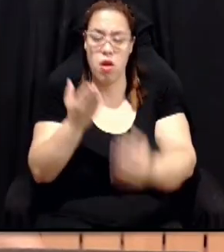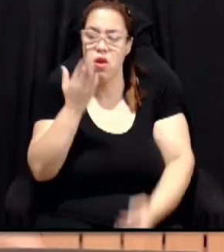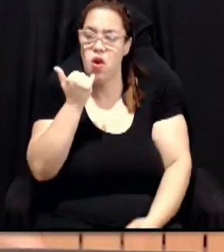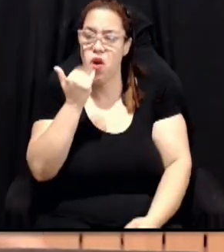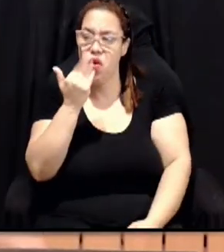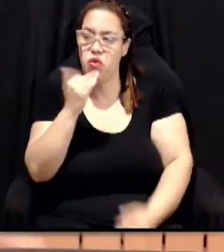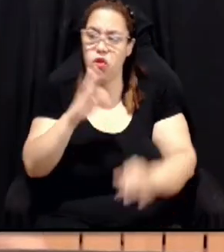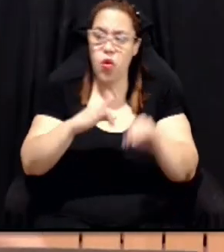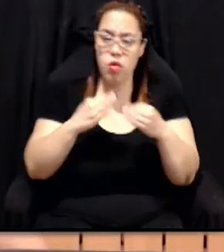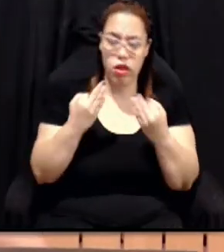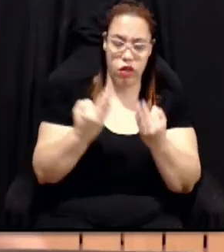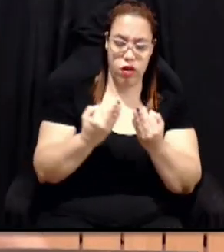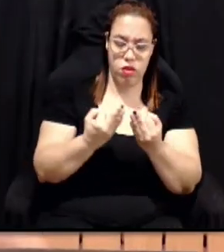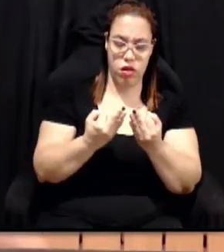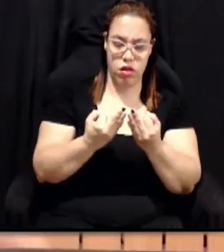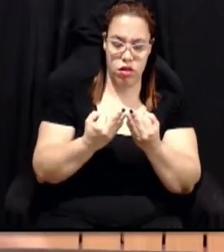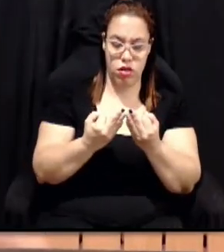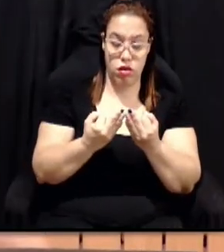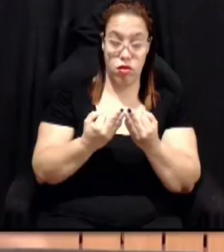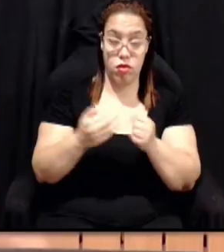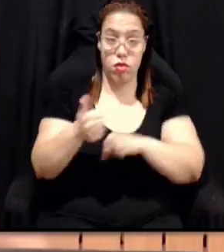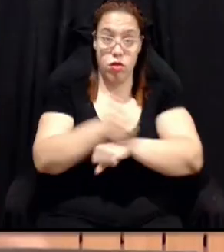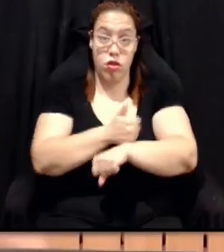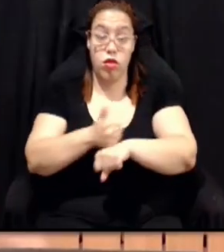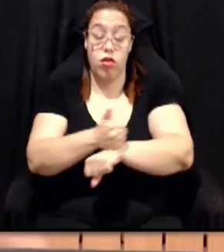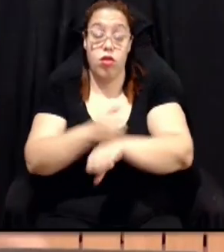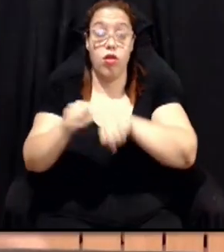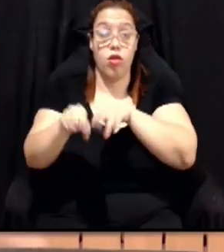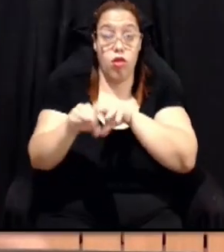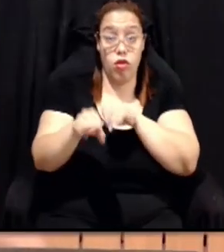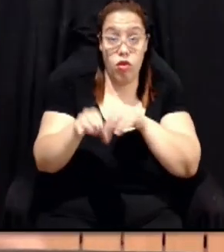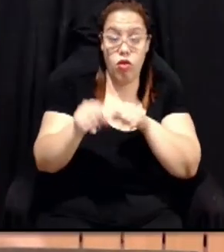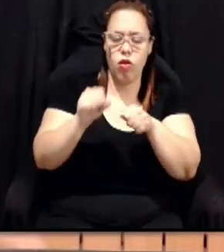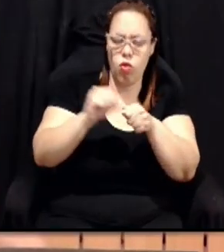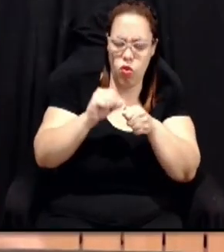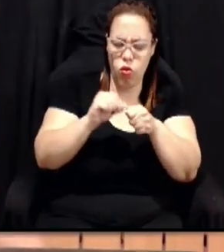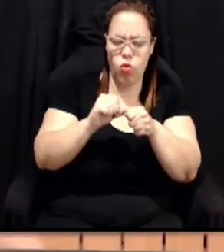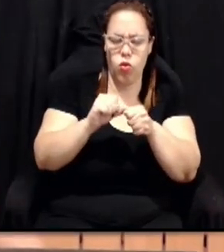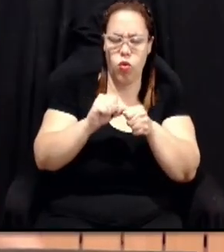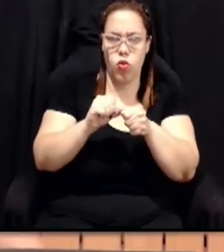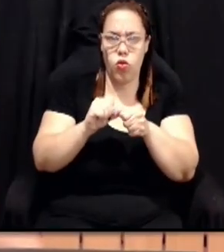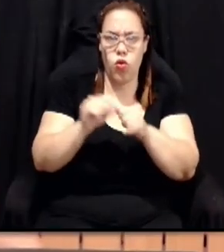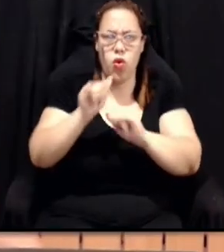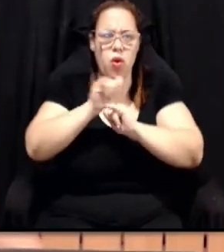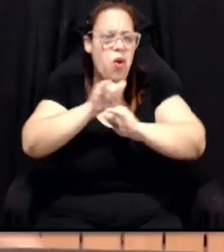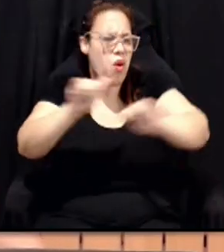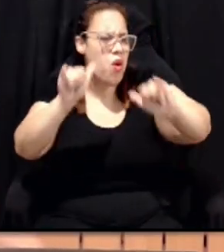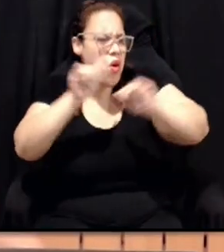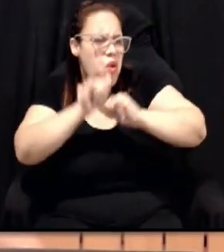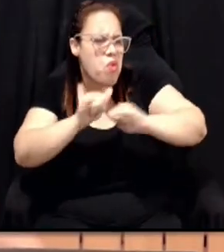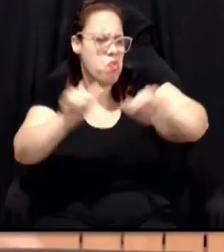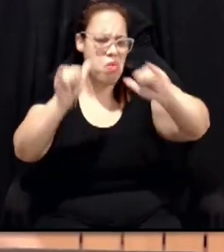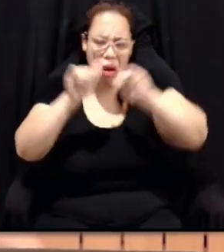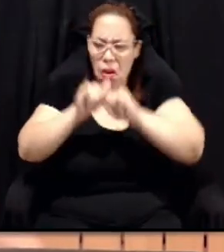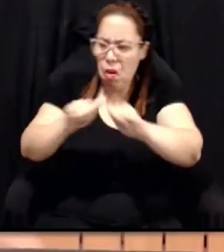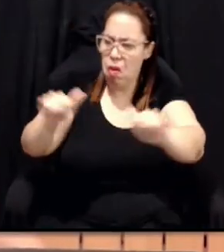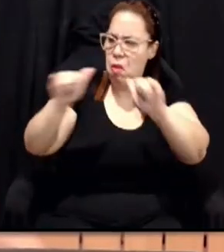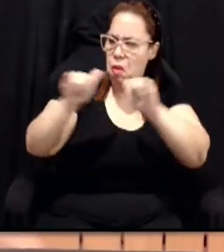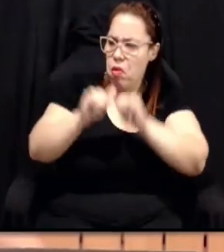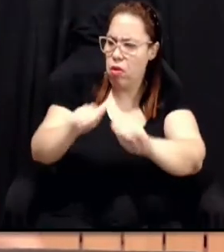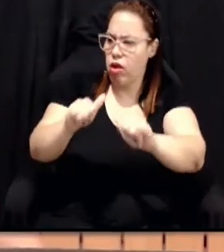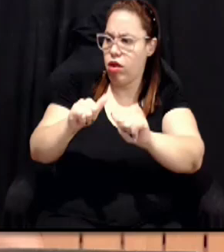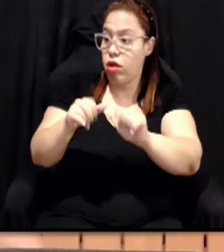famílias. Os profissionais da educação fizeram campanhas, muitas campanhas, para